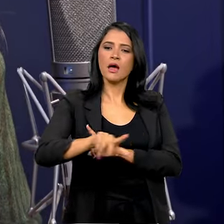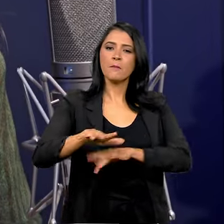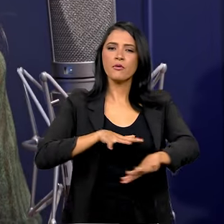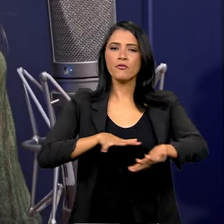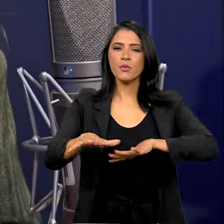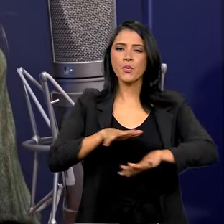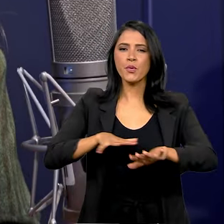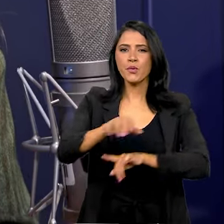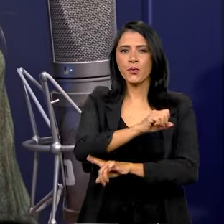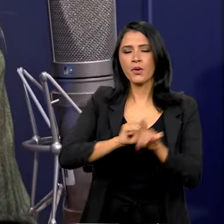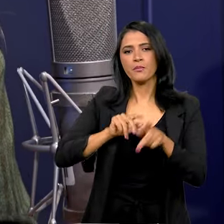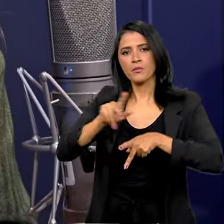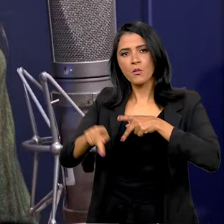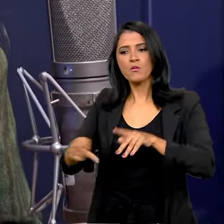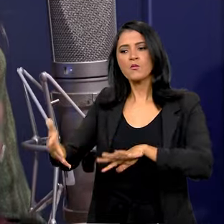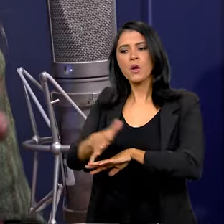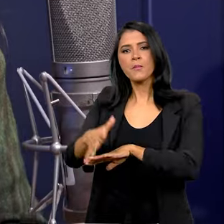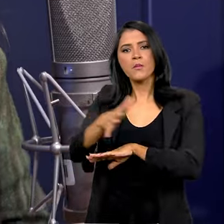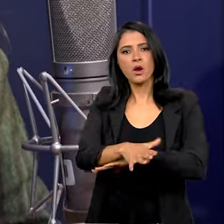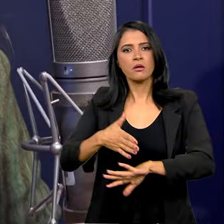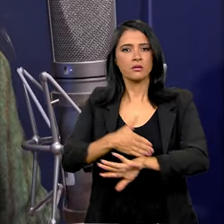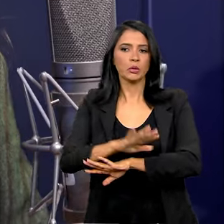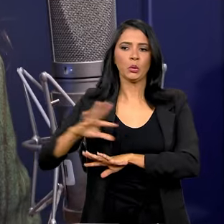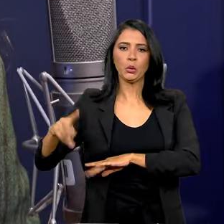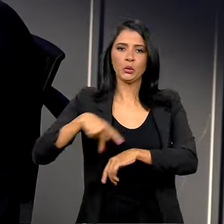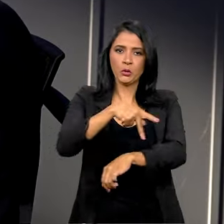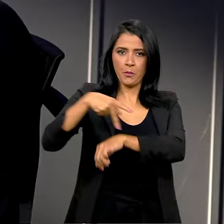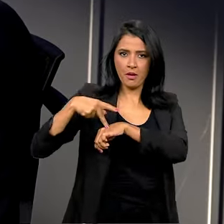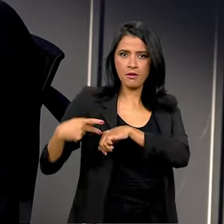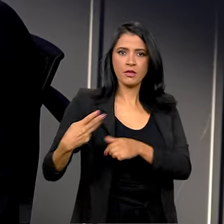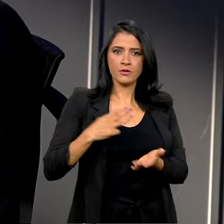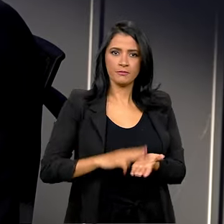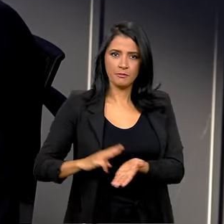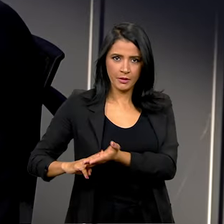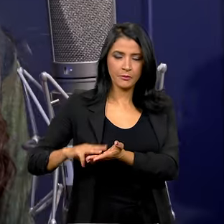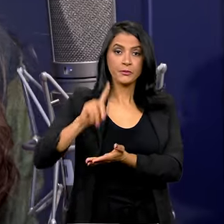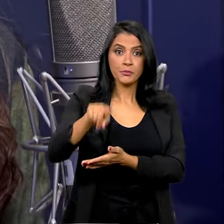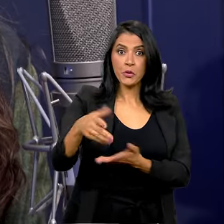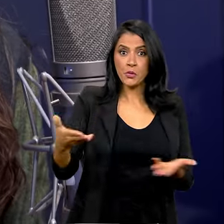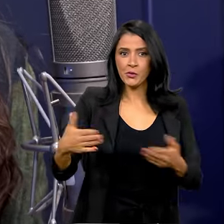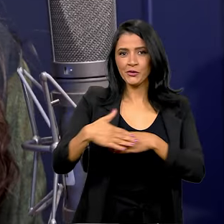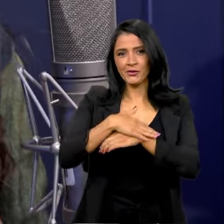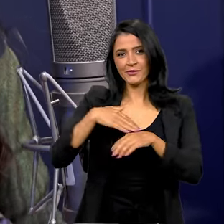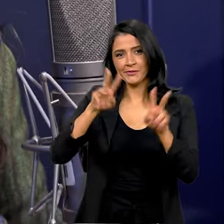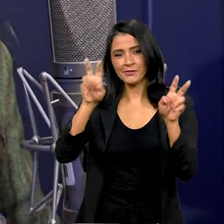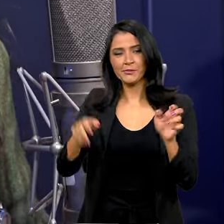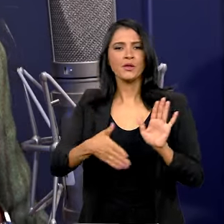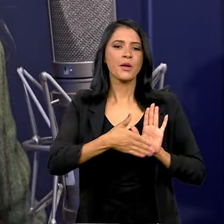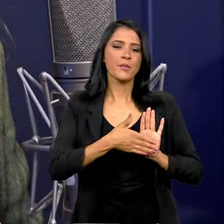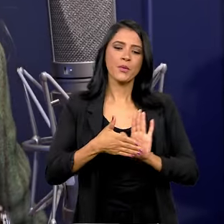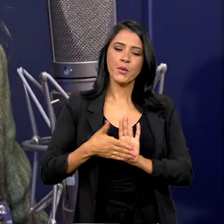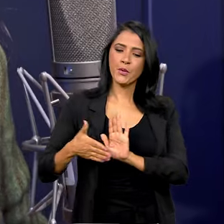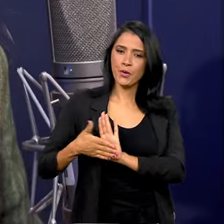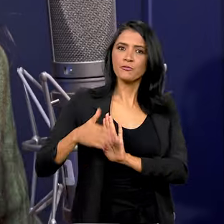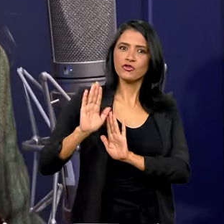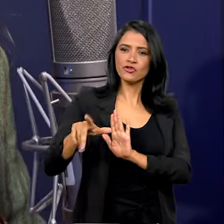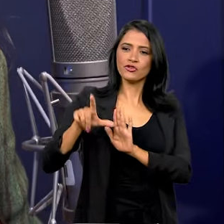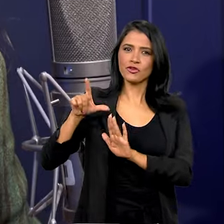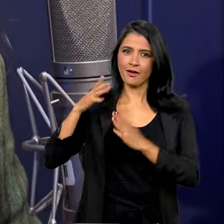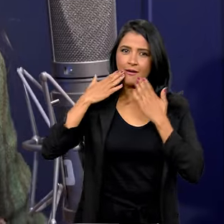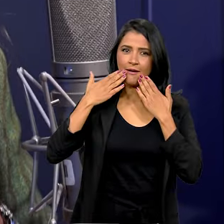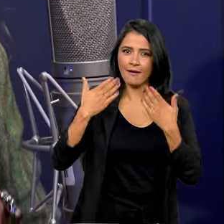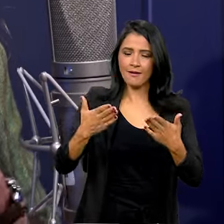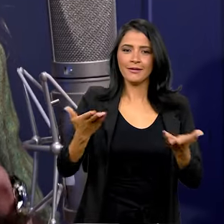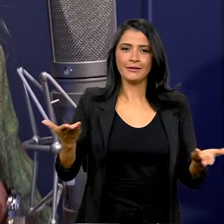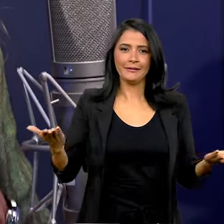movimentos sociais e populares de todos os países integrante E hoje nós vamos conversar sobre as propostas já